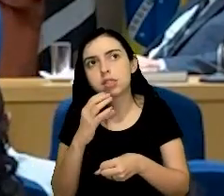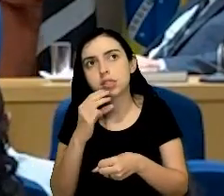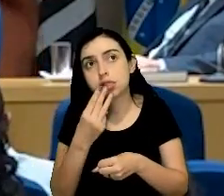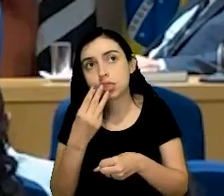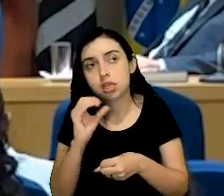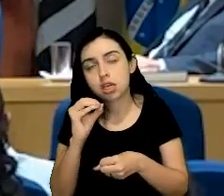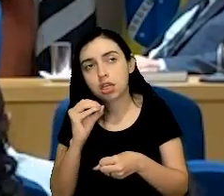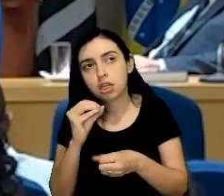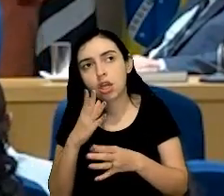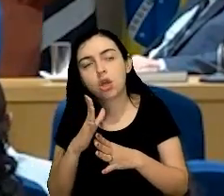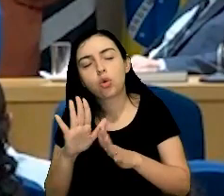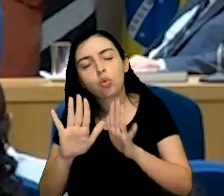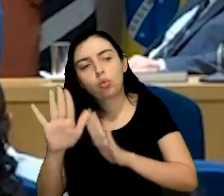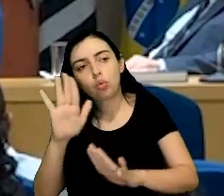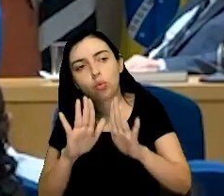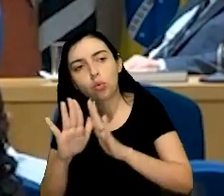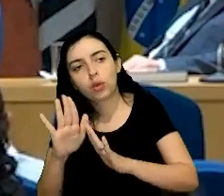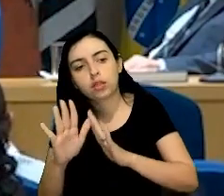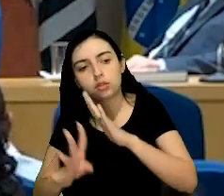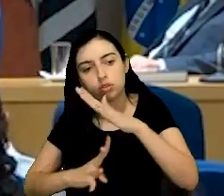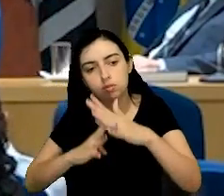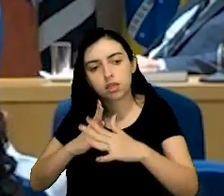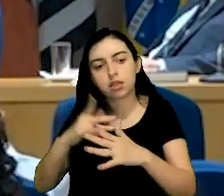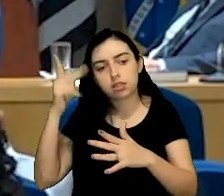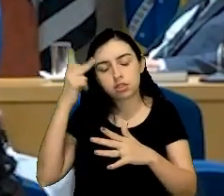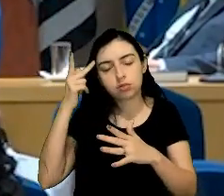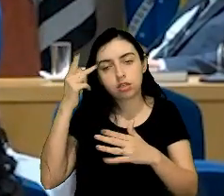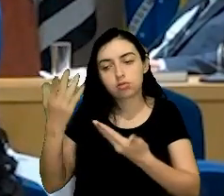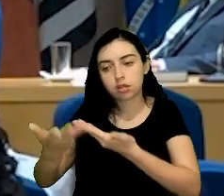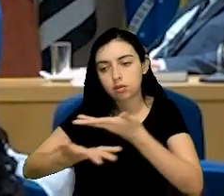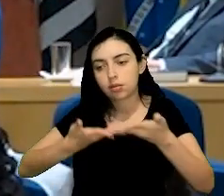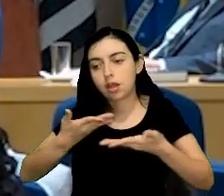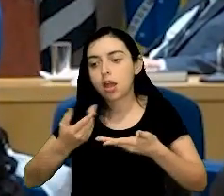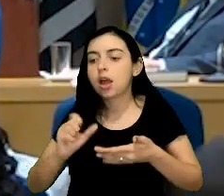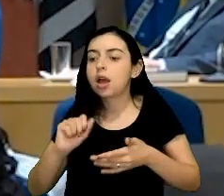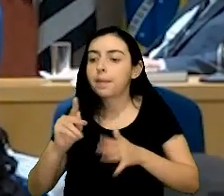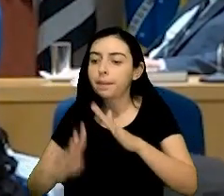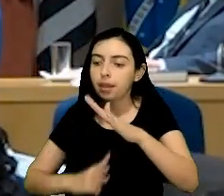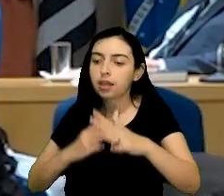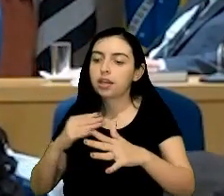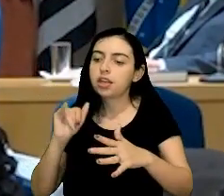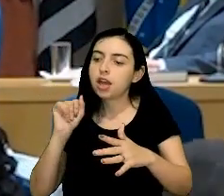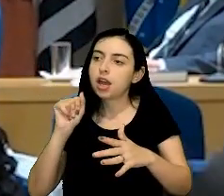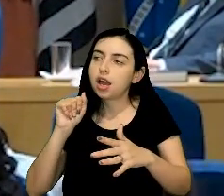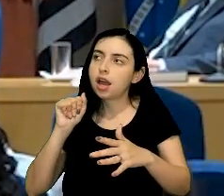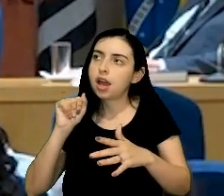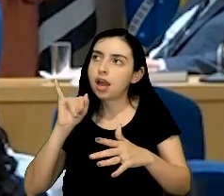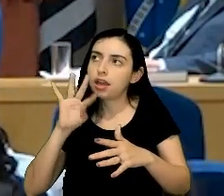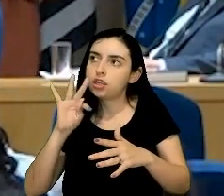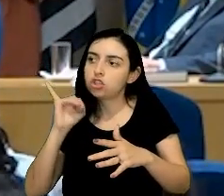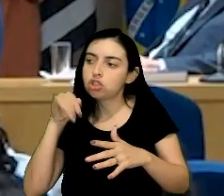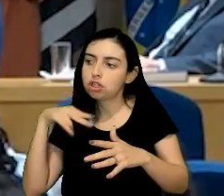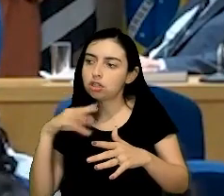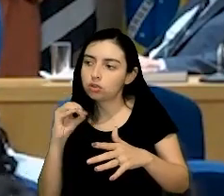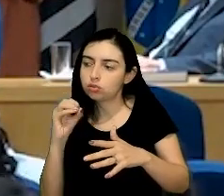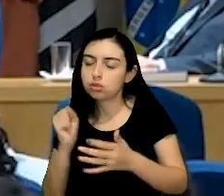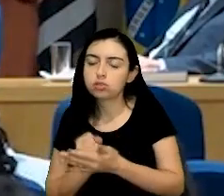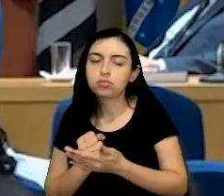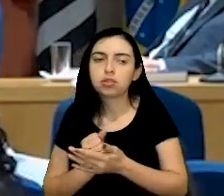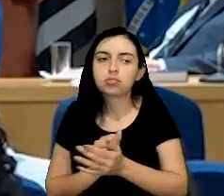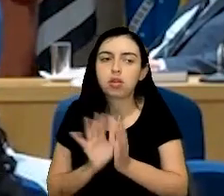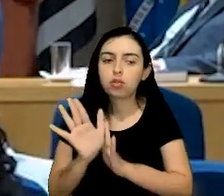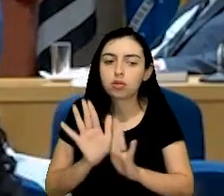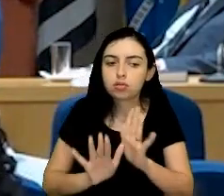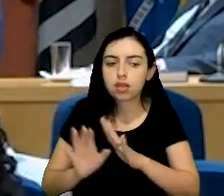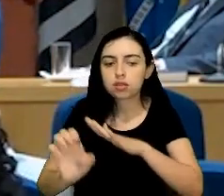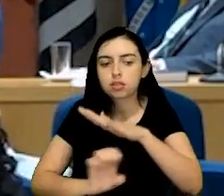eles passaram a receber esses migrantes haitianos com alguma preparação, tanto para os empresários que iam buscar os haitianos, como